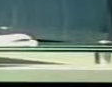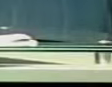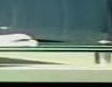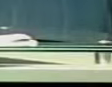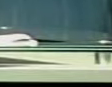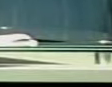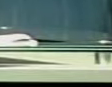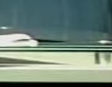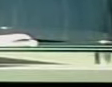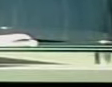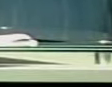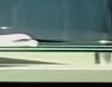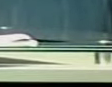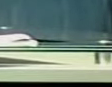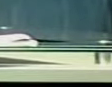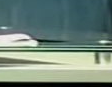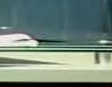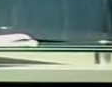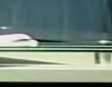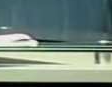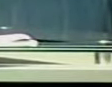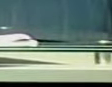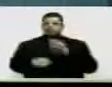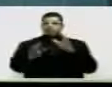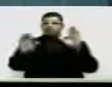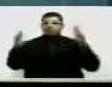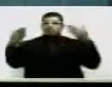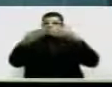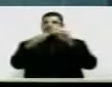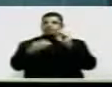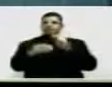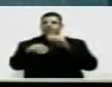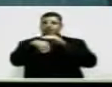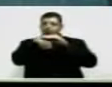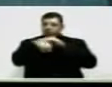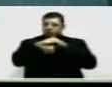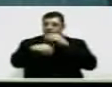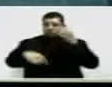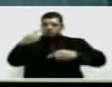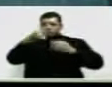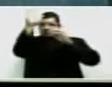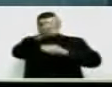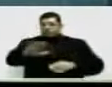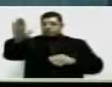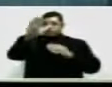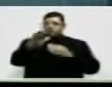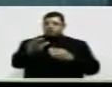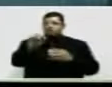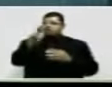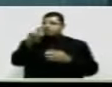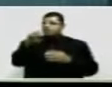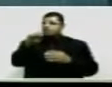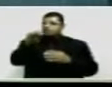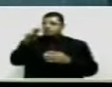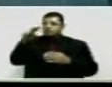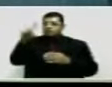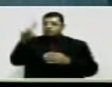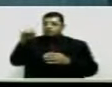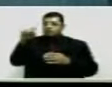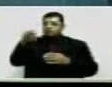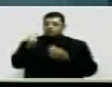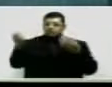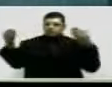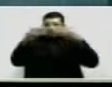Ministério Público Estadual um evento para discutir a Política Nacional de Resíduos Sólidos.